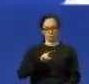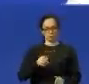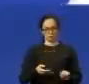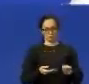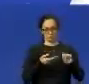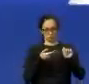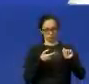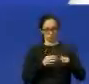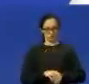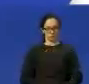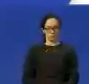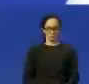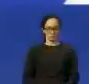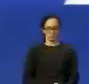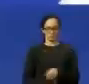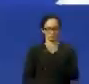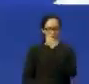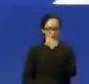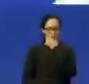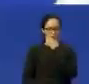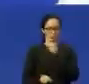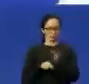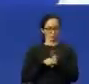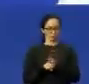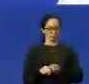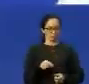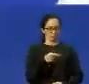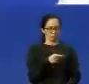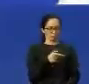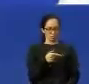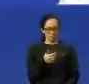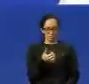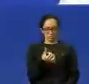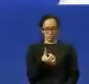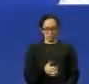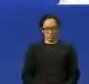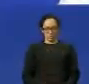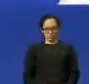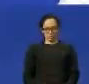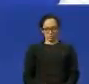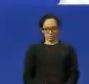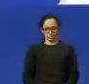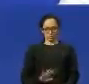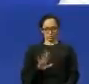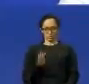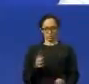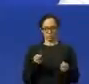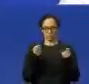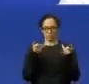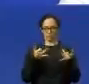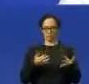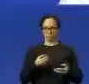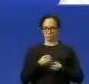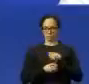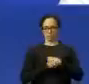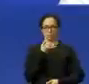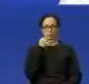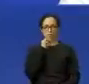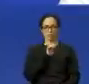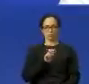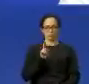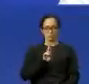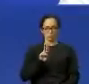questão 175. Na questão 176, ele fala sobre o uso de energia solar e